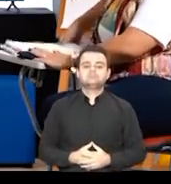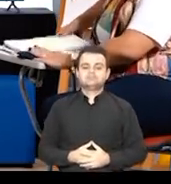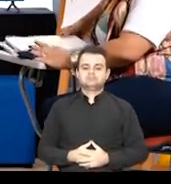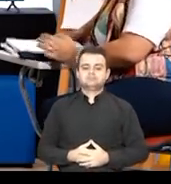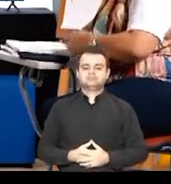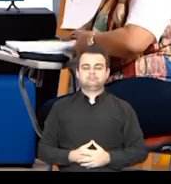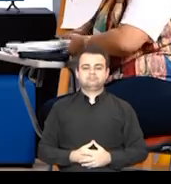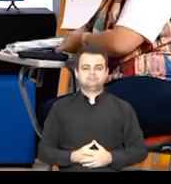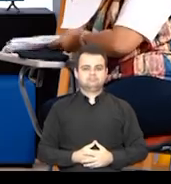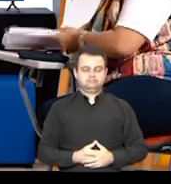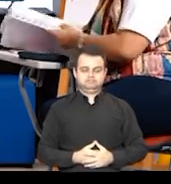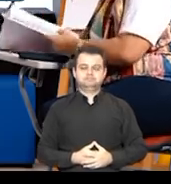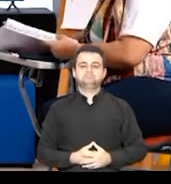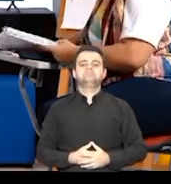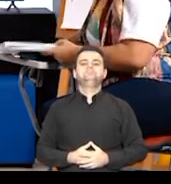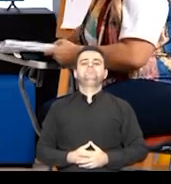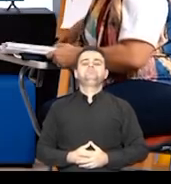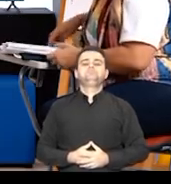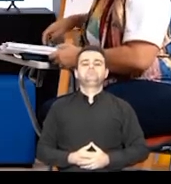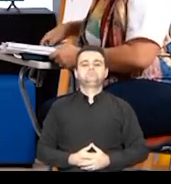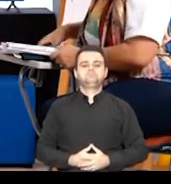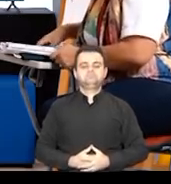vou ler. Tá.